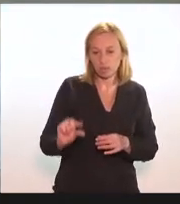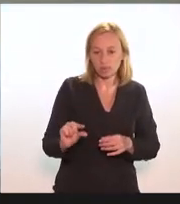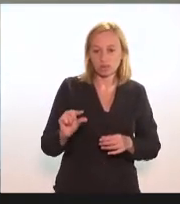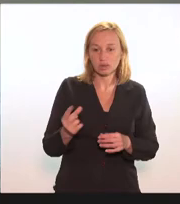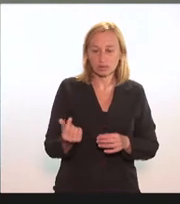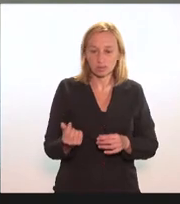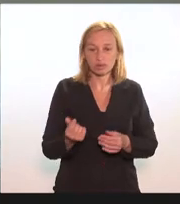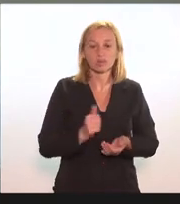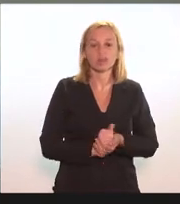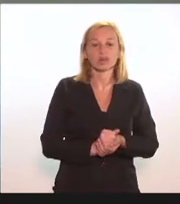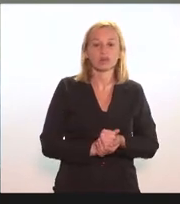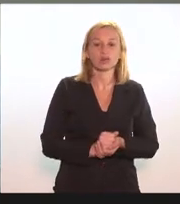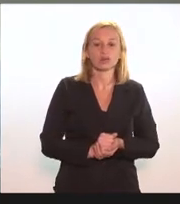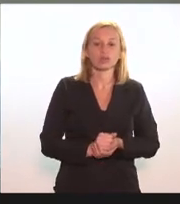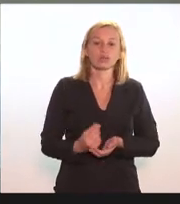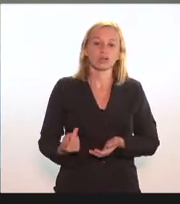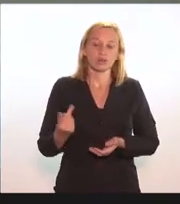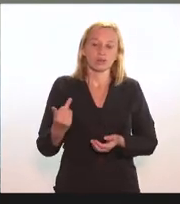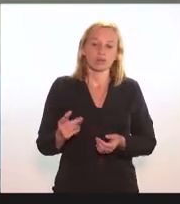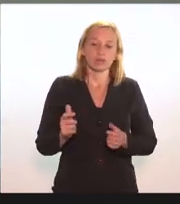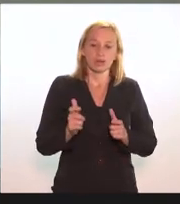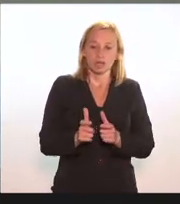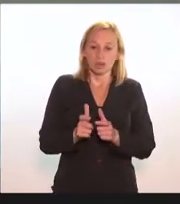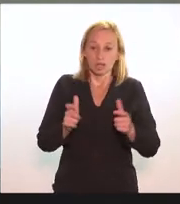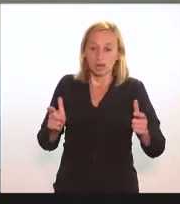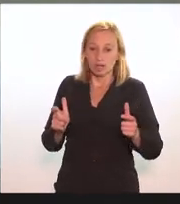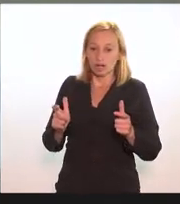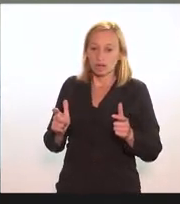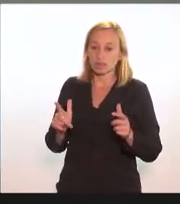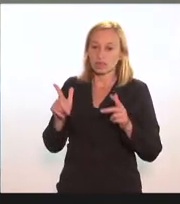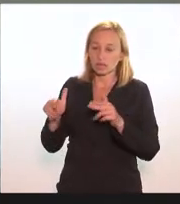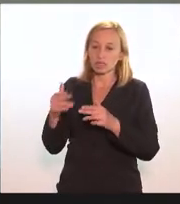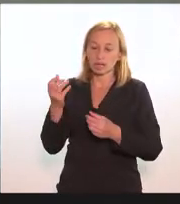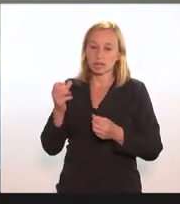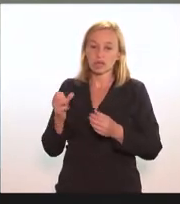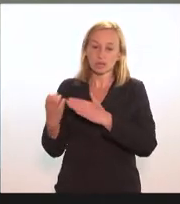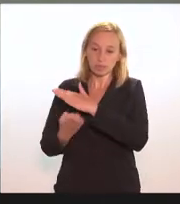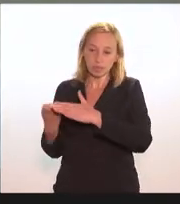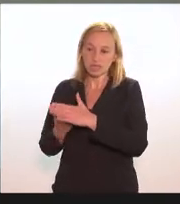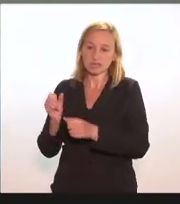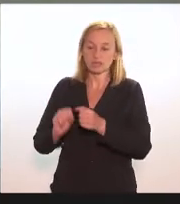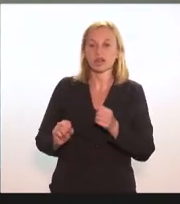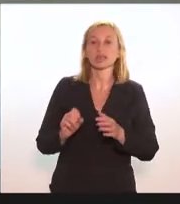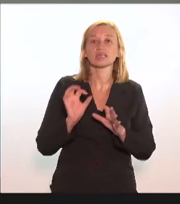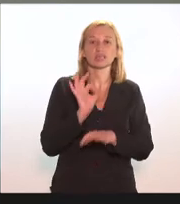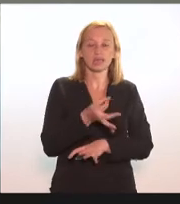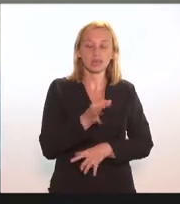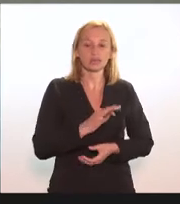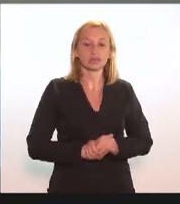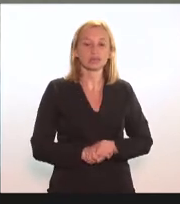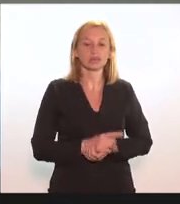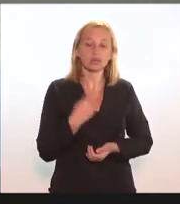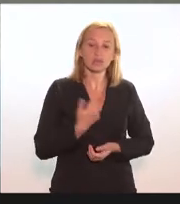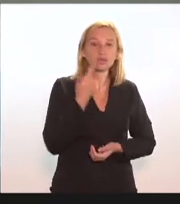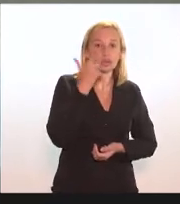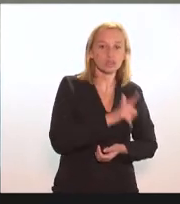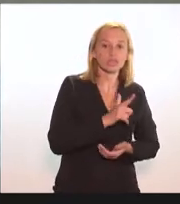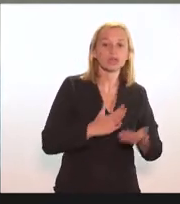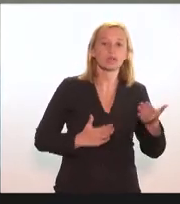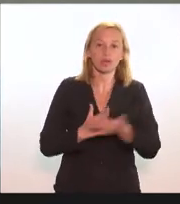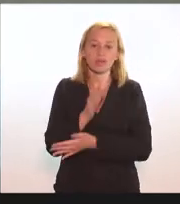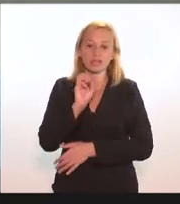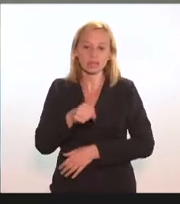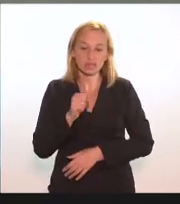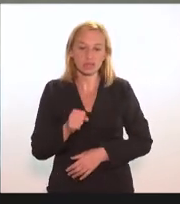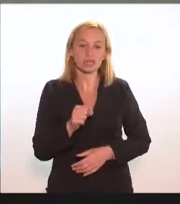estimar por margem de valor agregado, como é feito com as grandes. E aí, sim, efetivamente, a gente consegue até provar